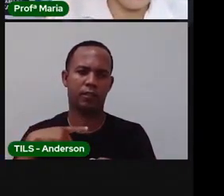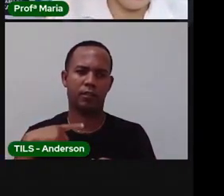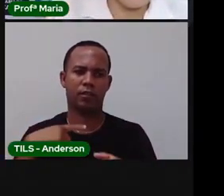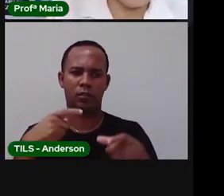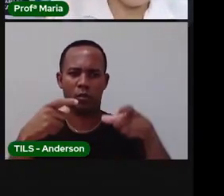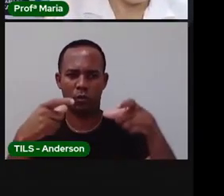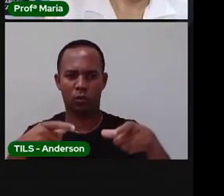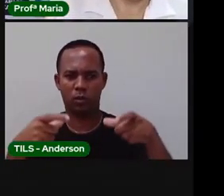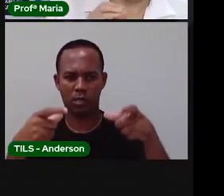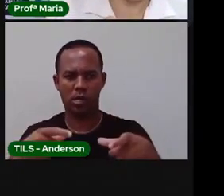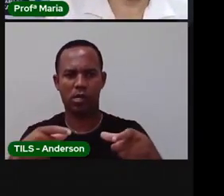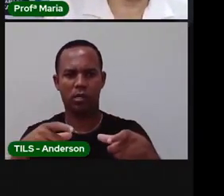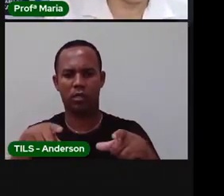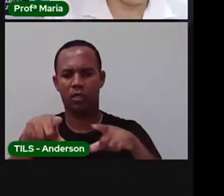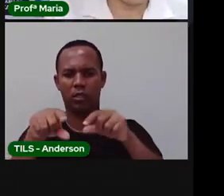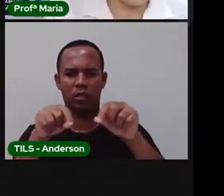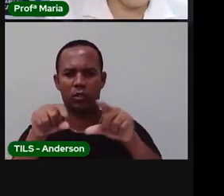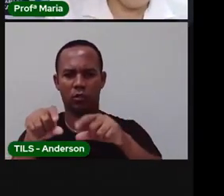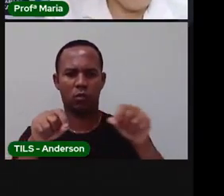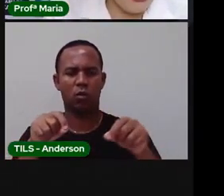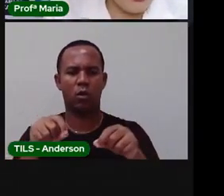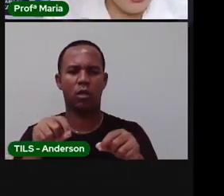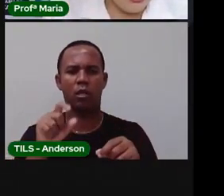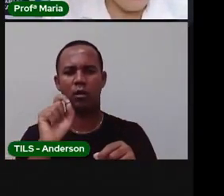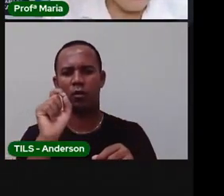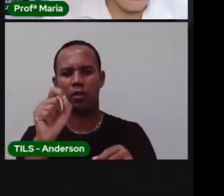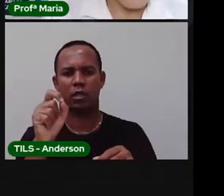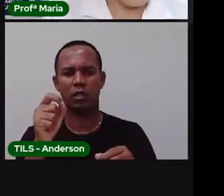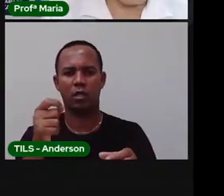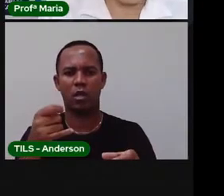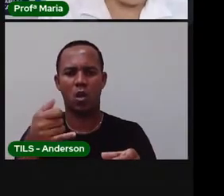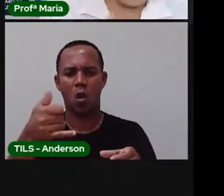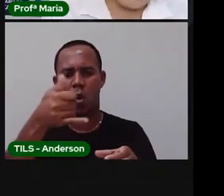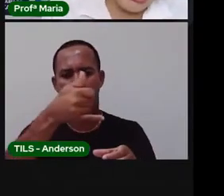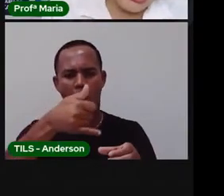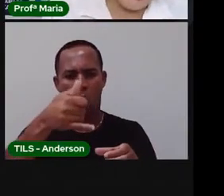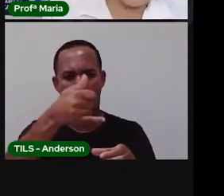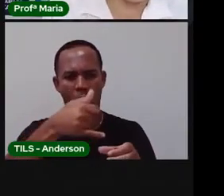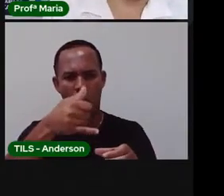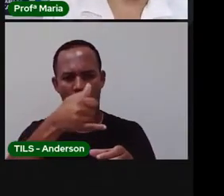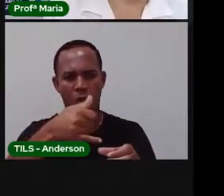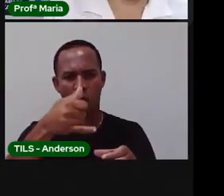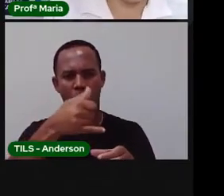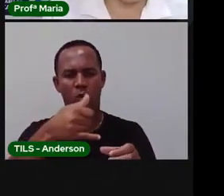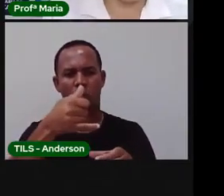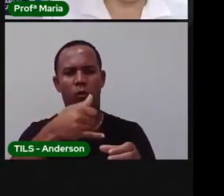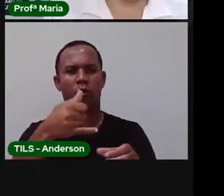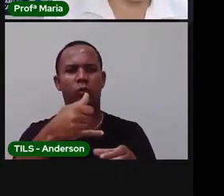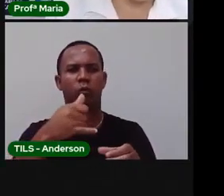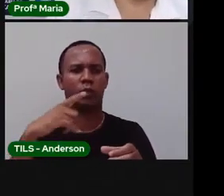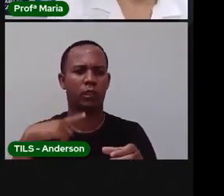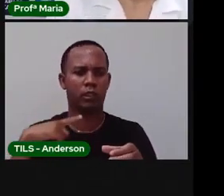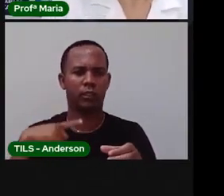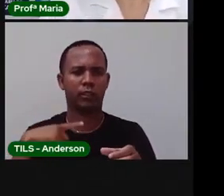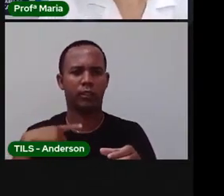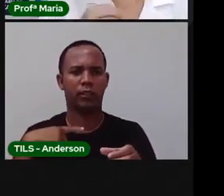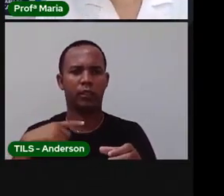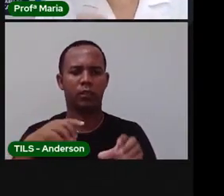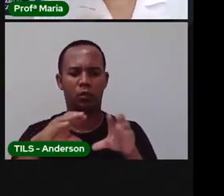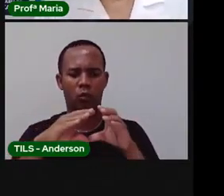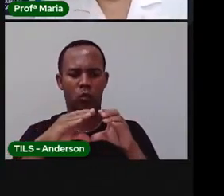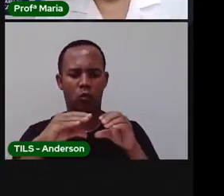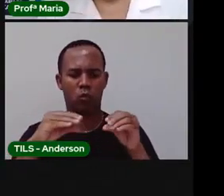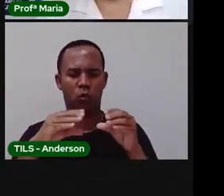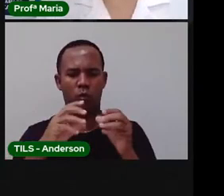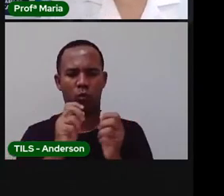aí na internet, que é coleta de óleo, aquele óleo de cozinha, que a gente frita a coxinha, aí sobra o pastel. Então, vai